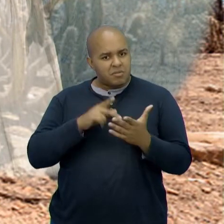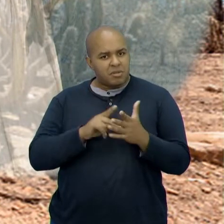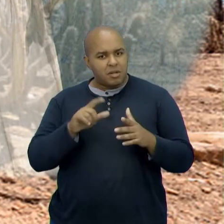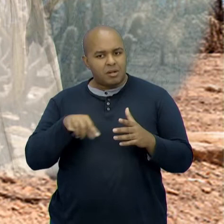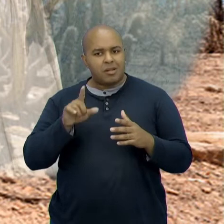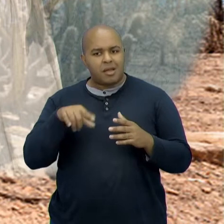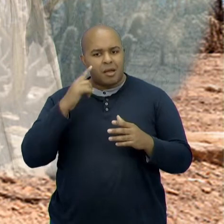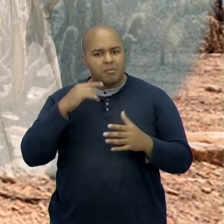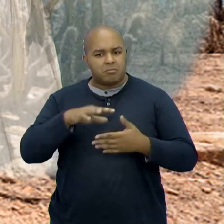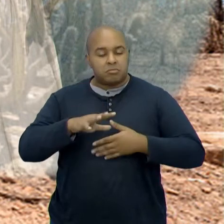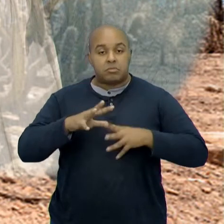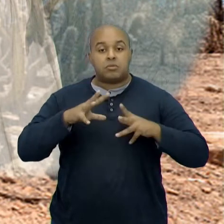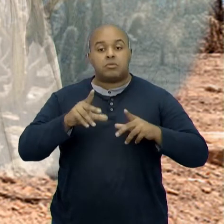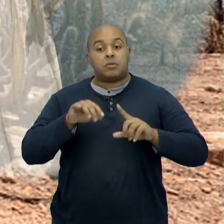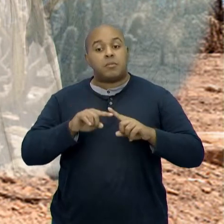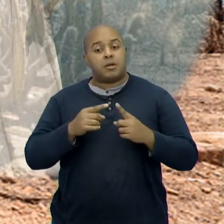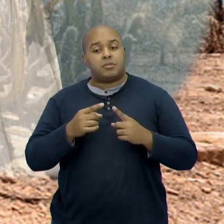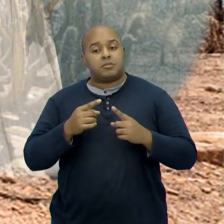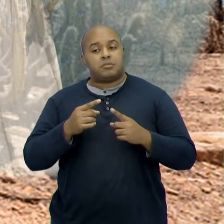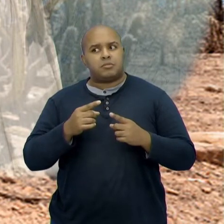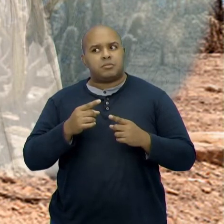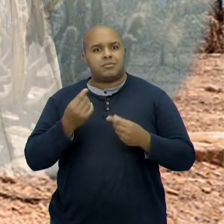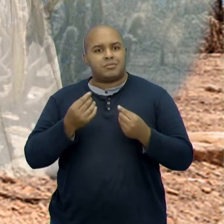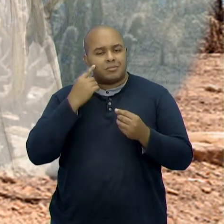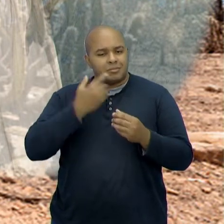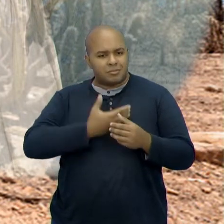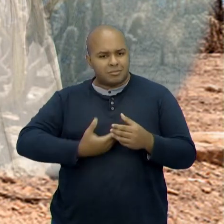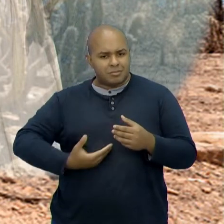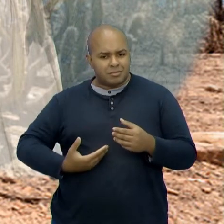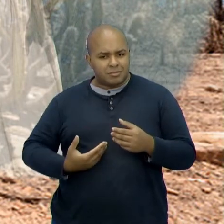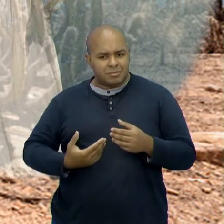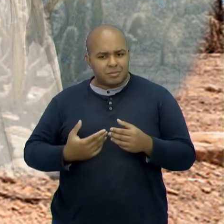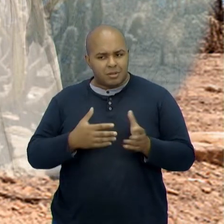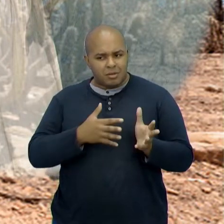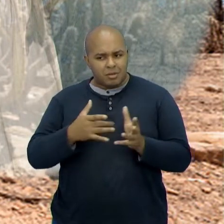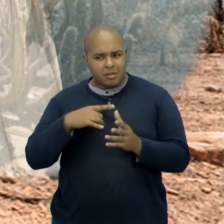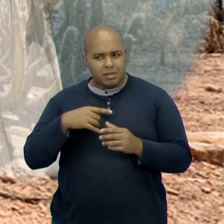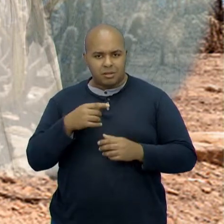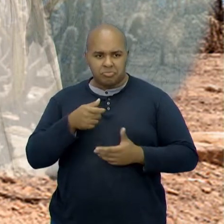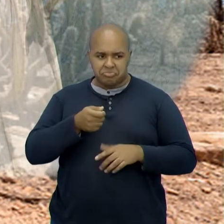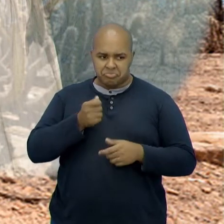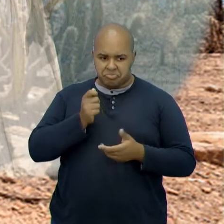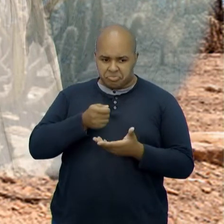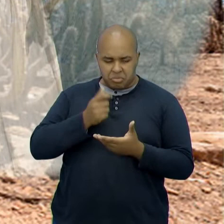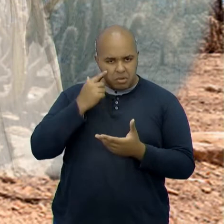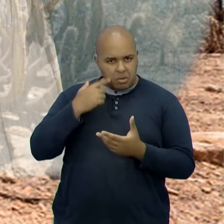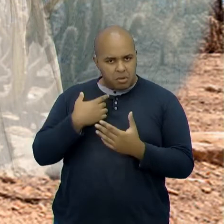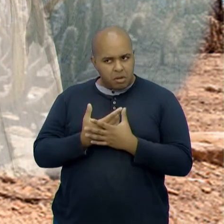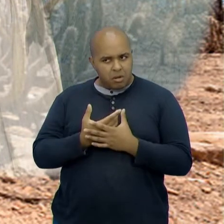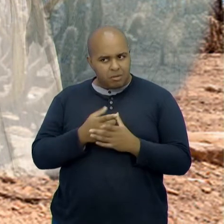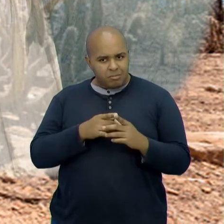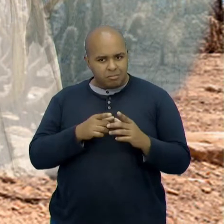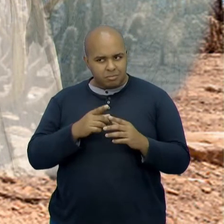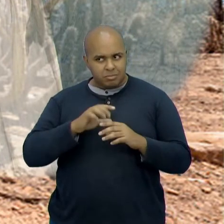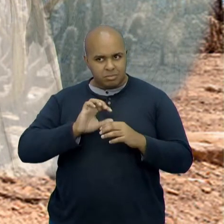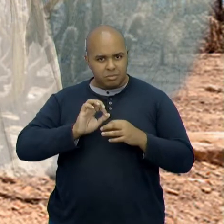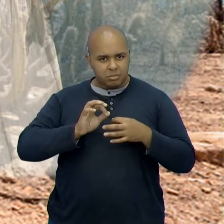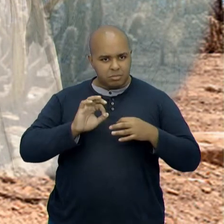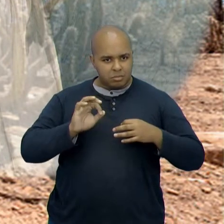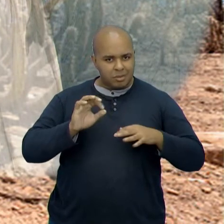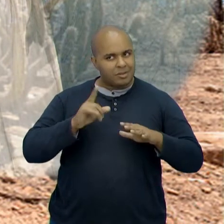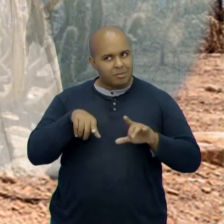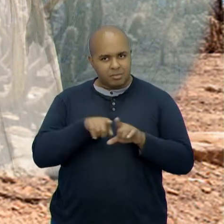verdade eram terras de todos, mas com o novo governo passou a ter dono de terras, distâncias que